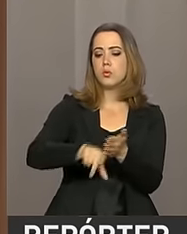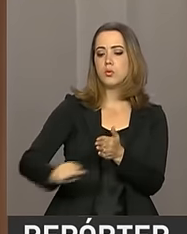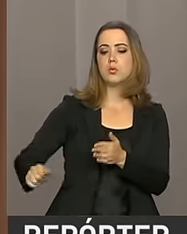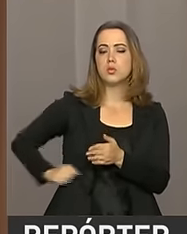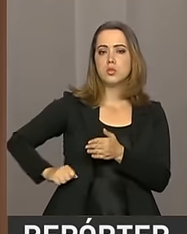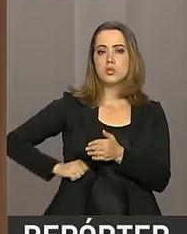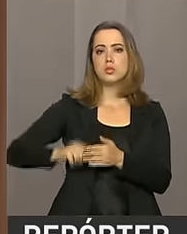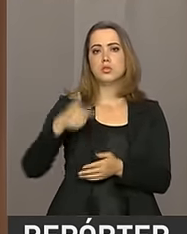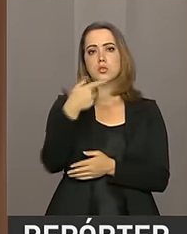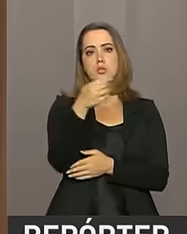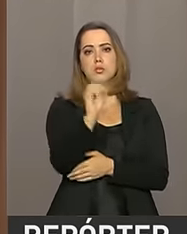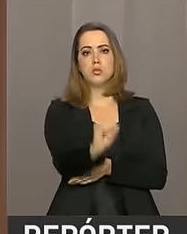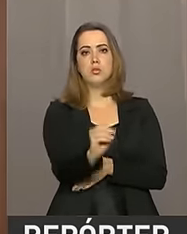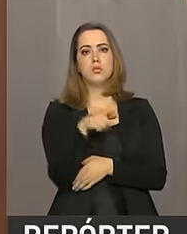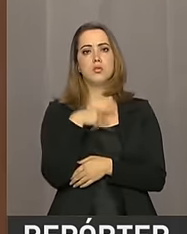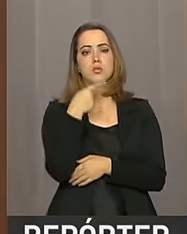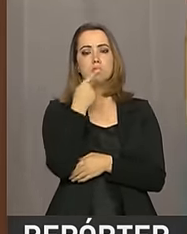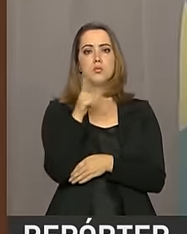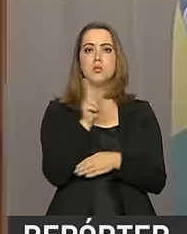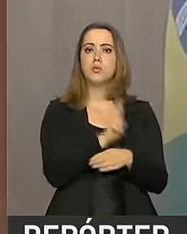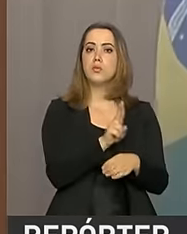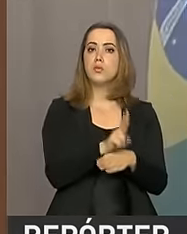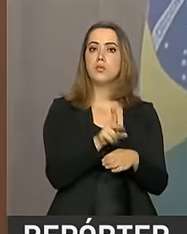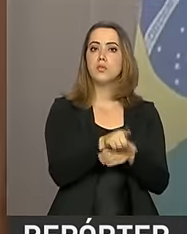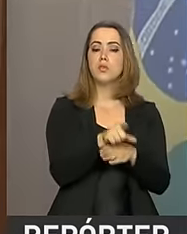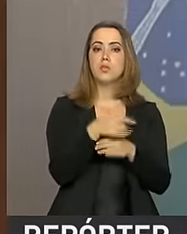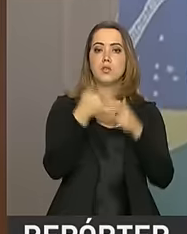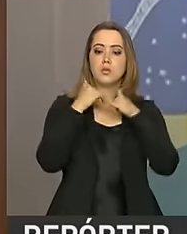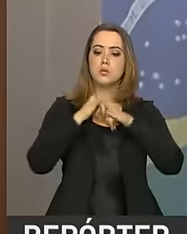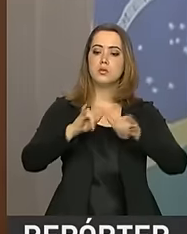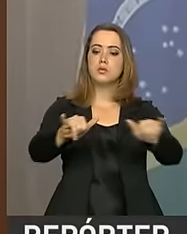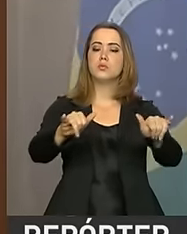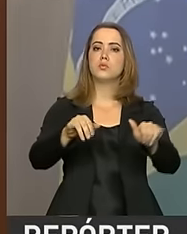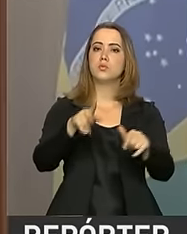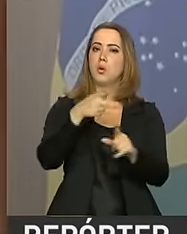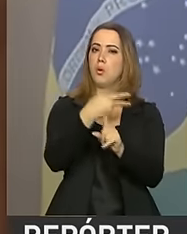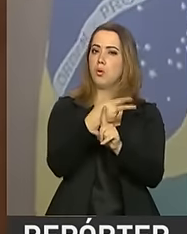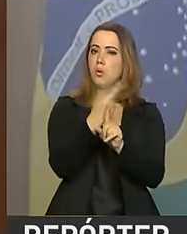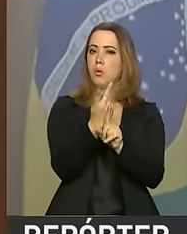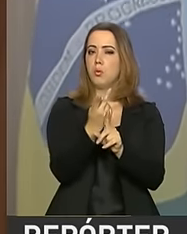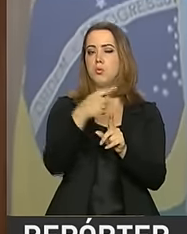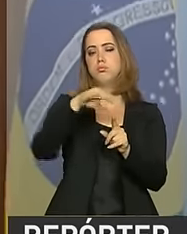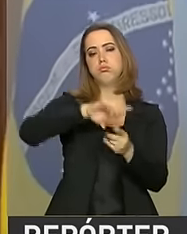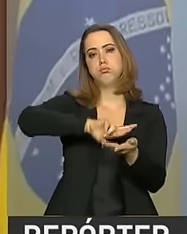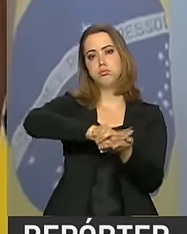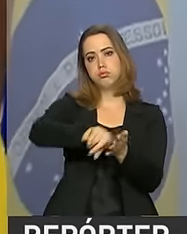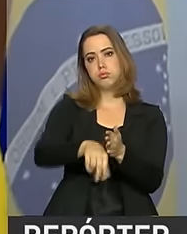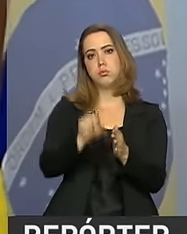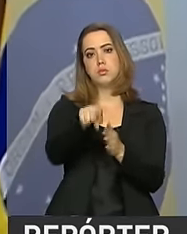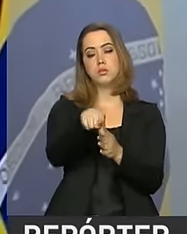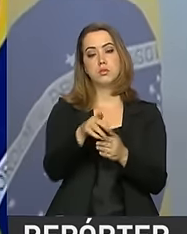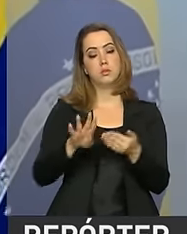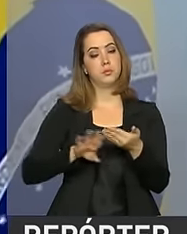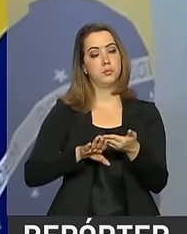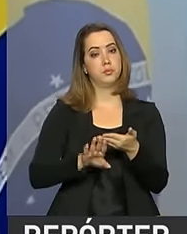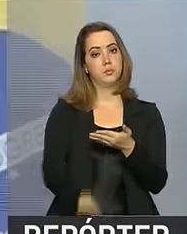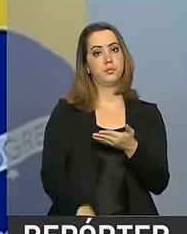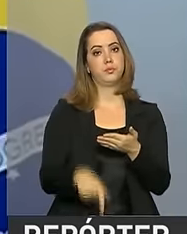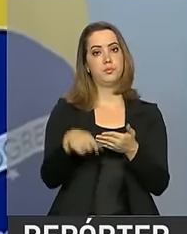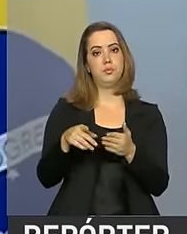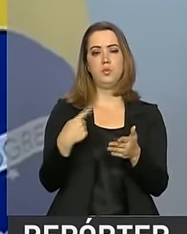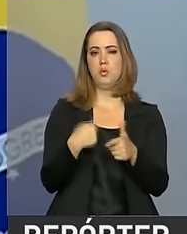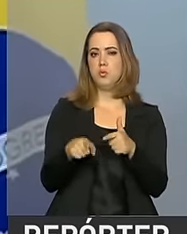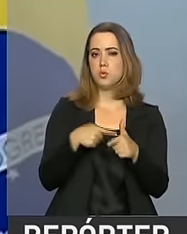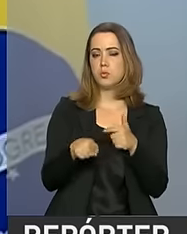do G20 neste domingo, defendeu o uso de energias renováveis e a redução de barreiras no comércio internacional.